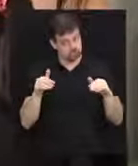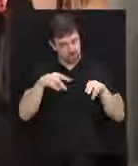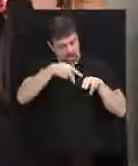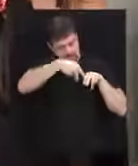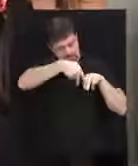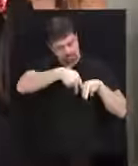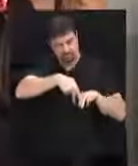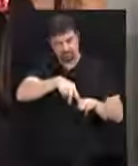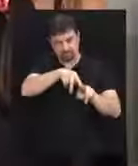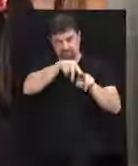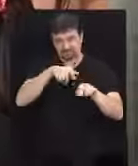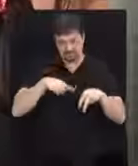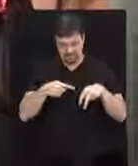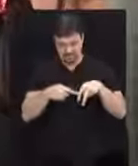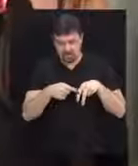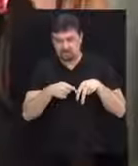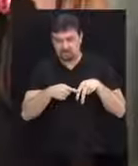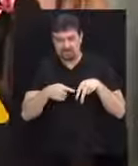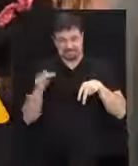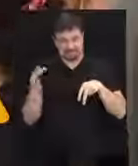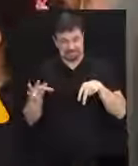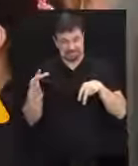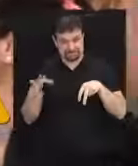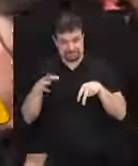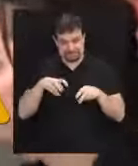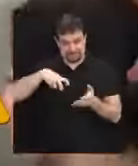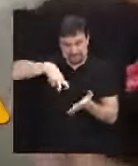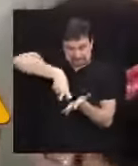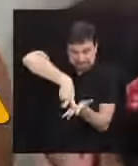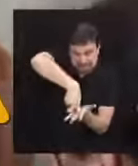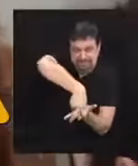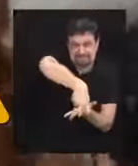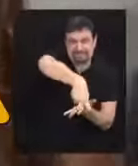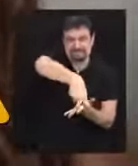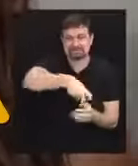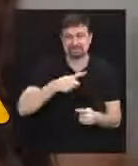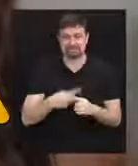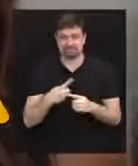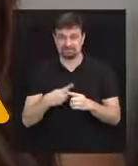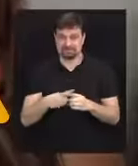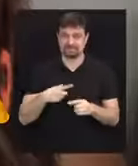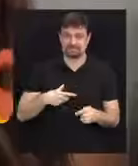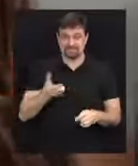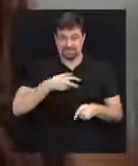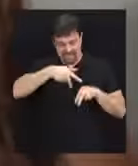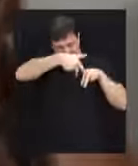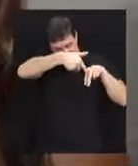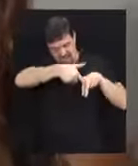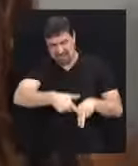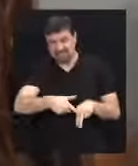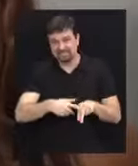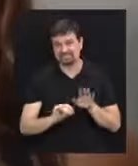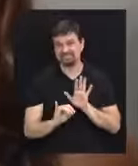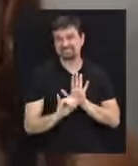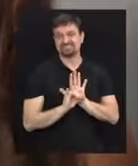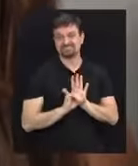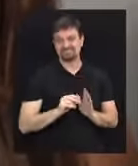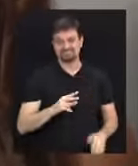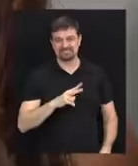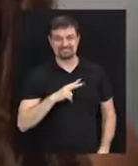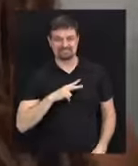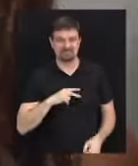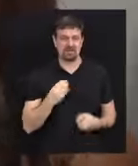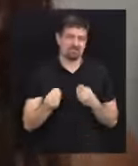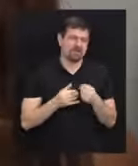uma ladeira mais suave. Você tá com os ralados no joelho aí, que história é essa aí de ralado no joelho? Ah, porque às vezes a gente não quer só descer, quer mandar um estilo também.